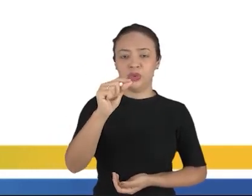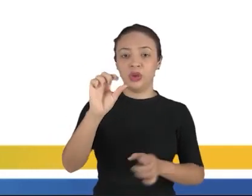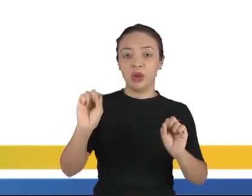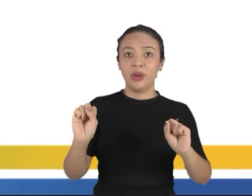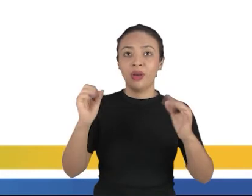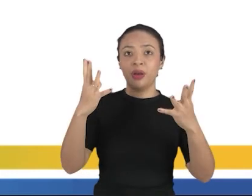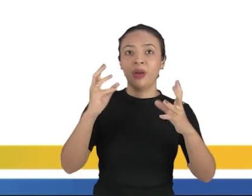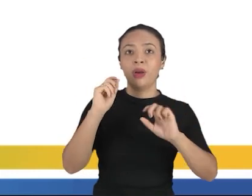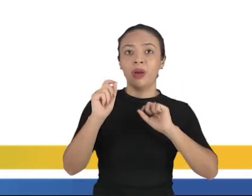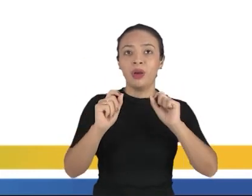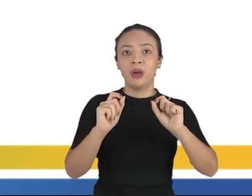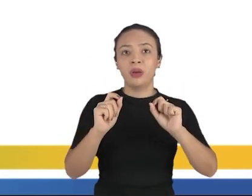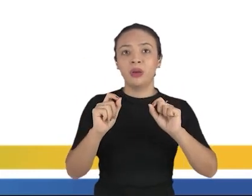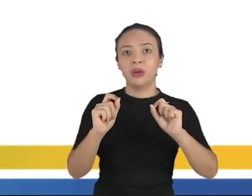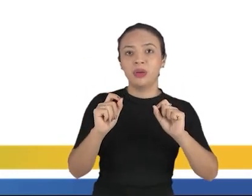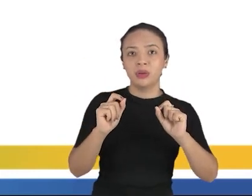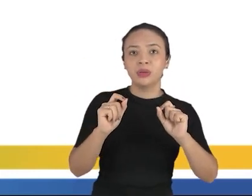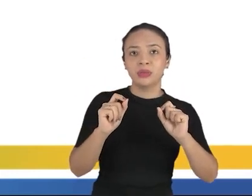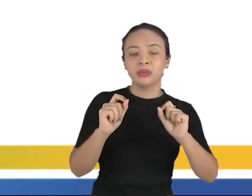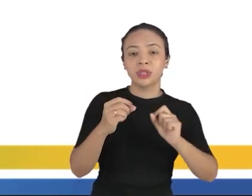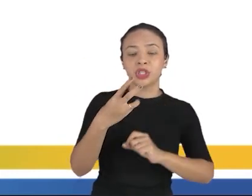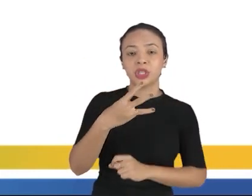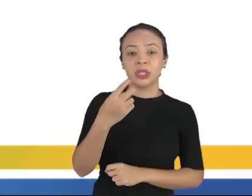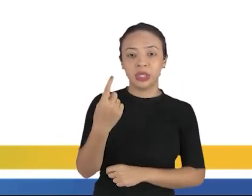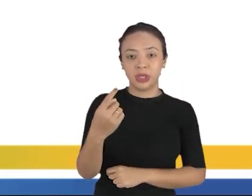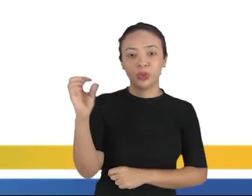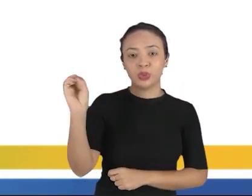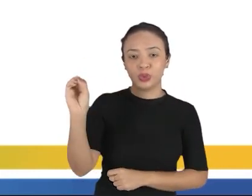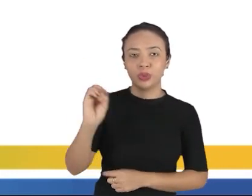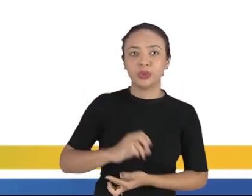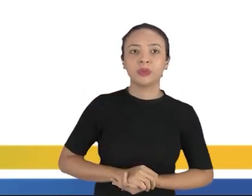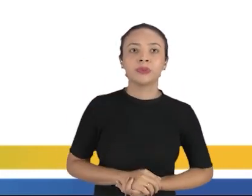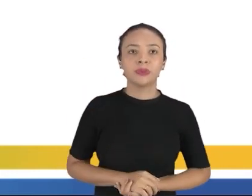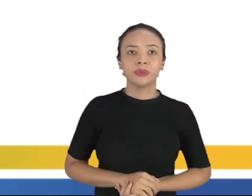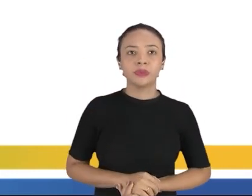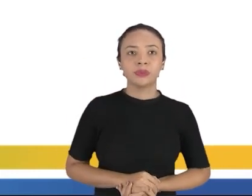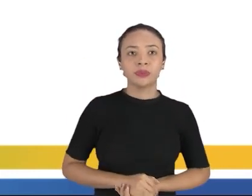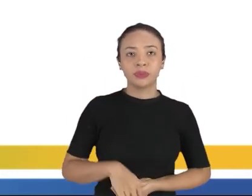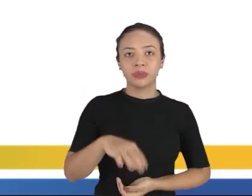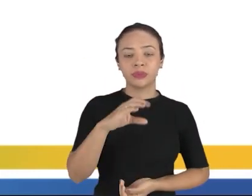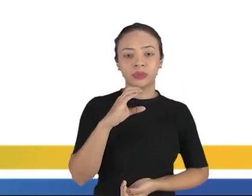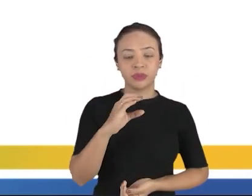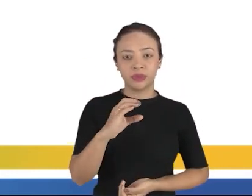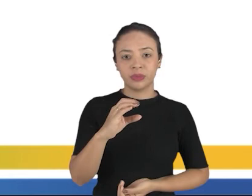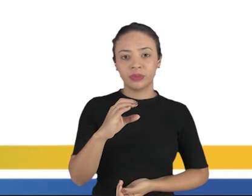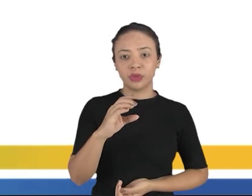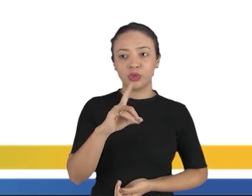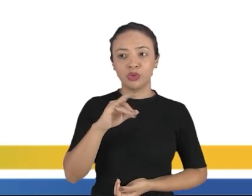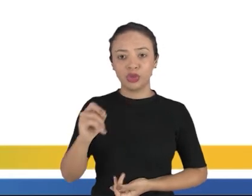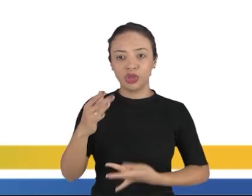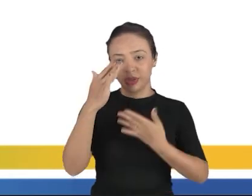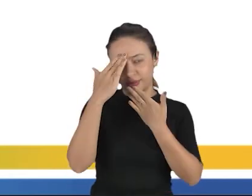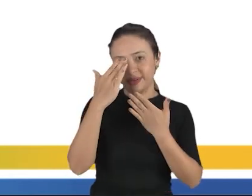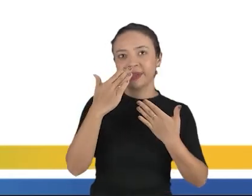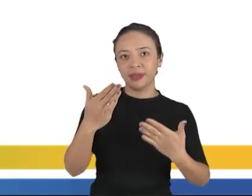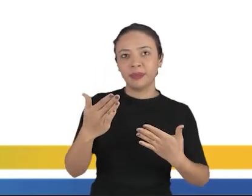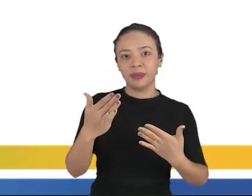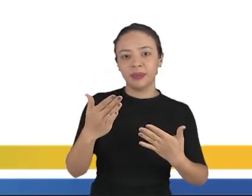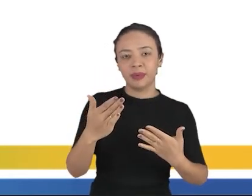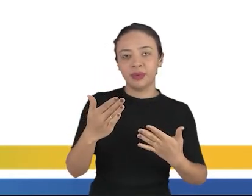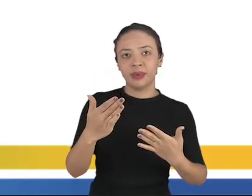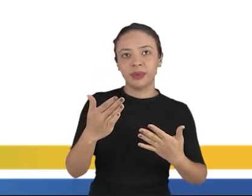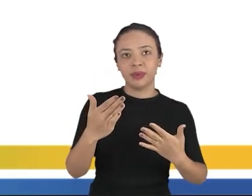celebrado no October 31st, que é 31 de outubro. Letra C, Thanksgiving, depende lá se é americano